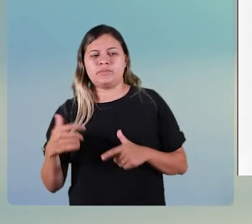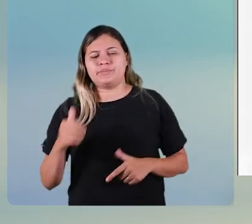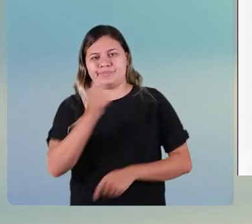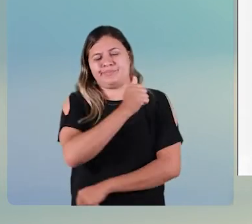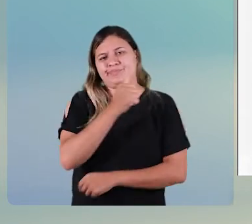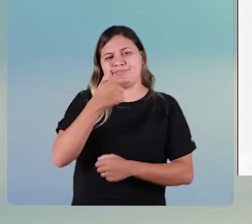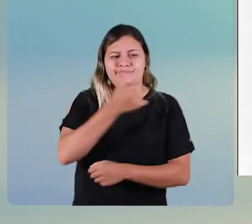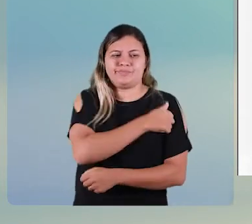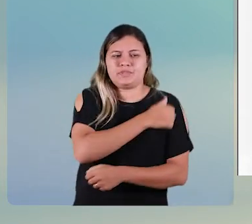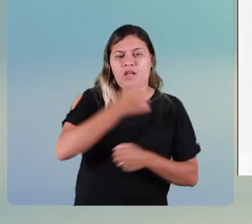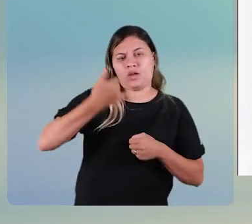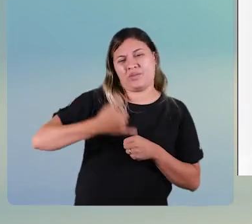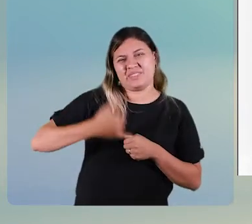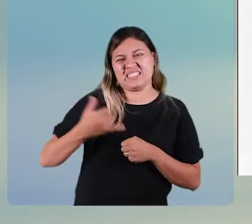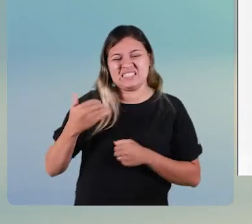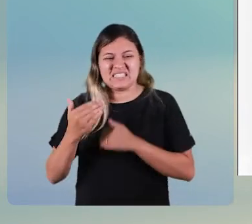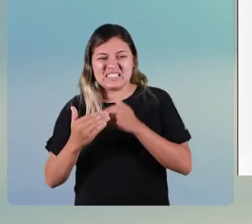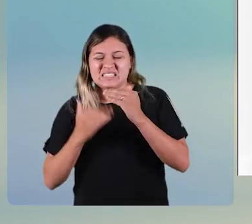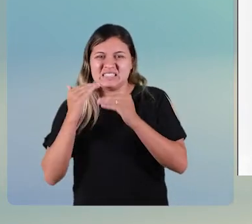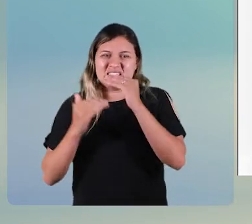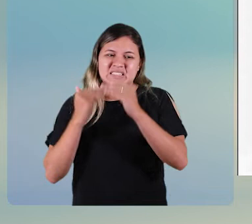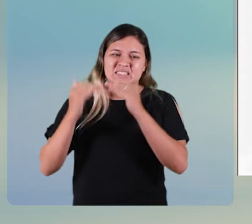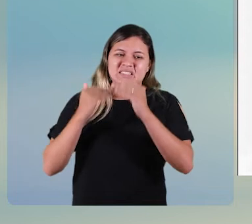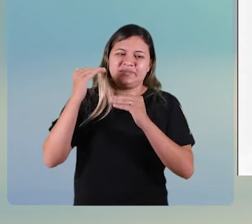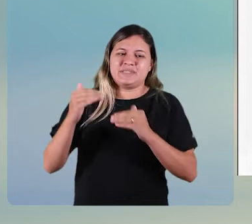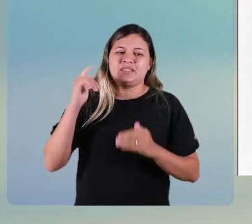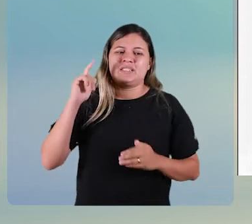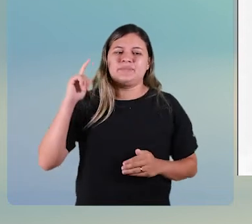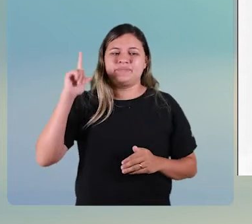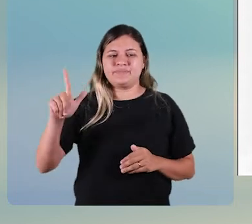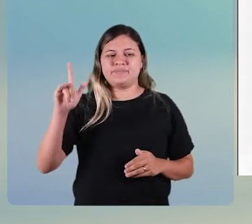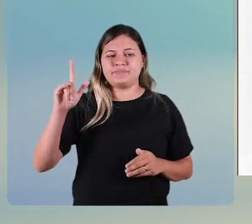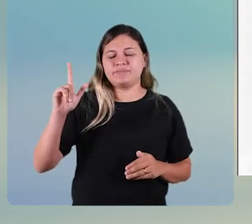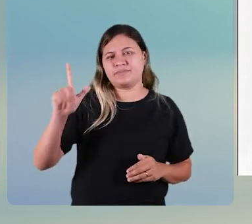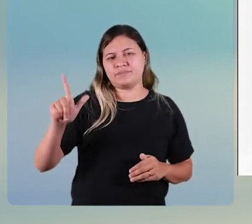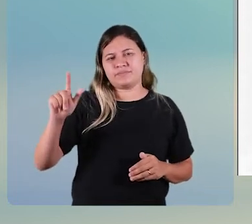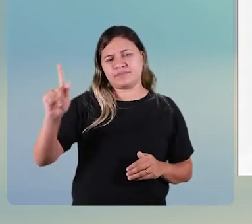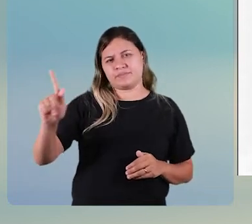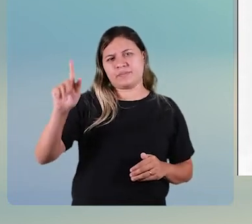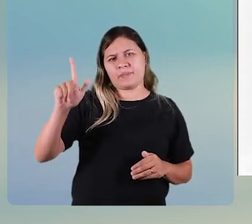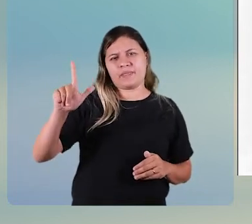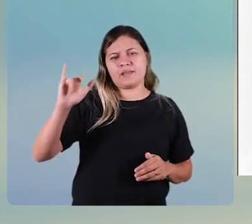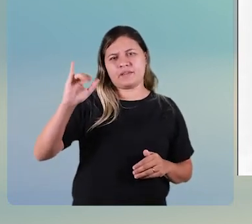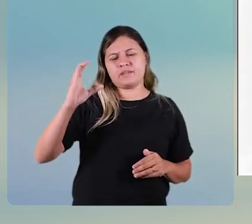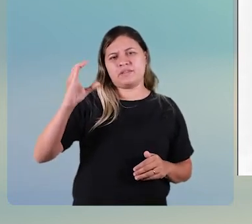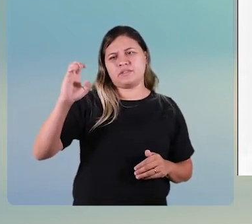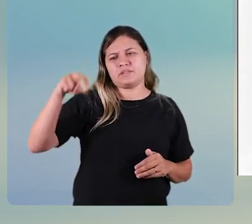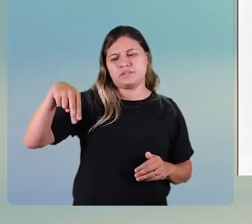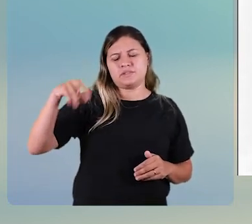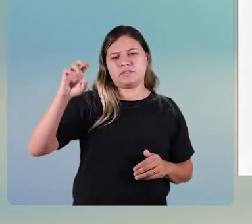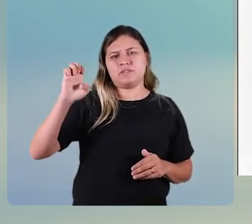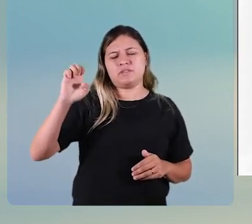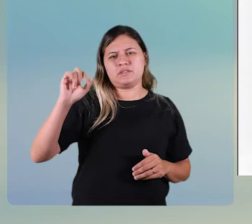porque se forma muita glicerina mesmo, e não há, até então, né, mesmo com as várias pesquisas